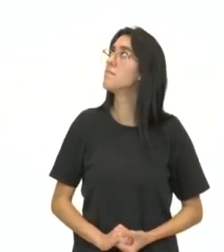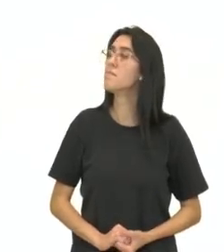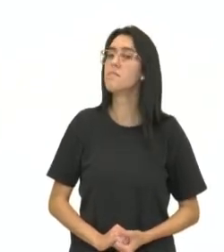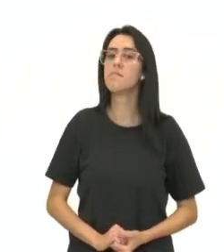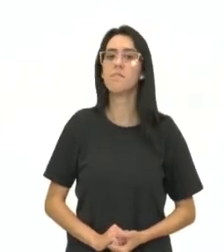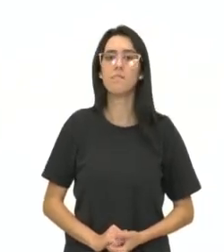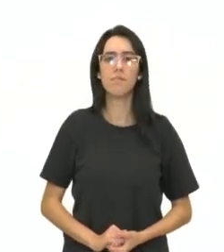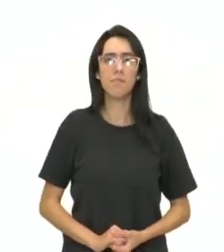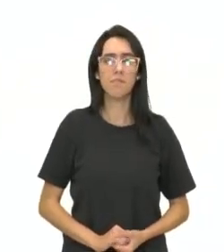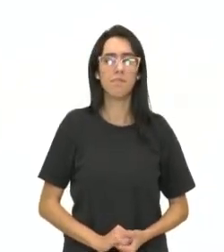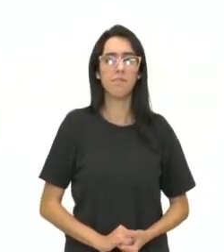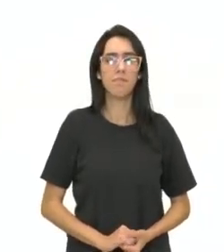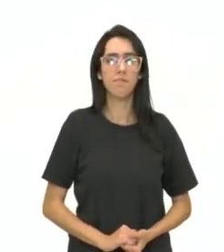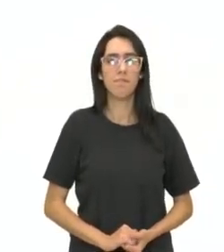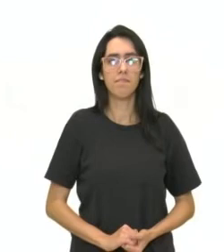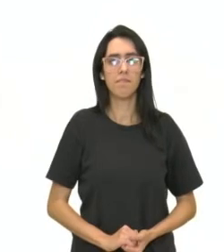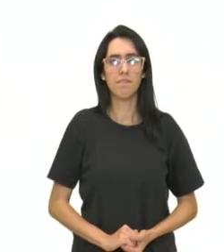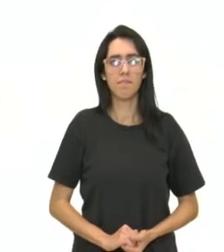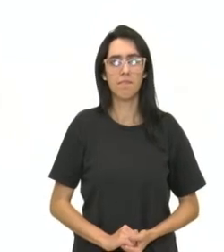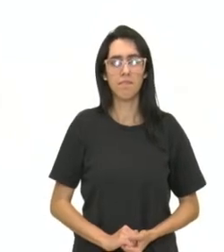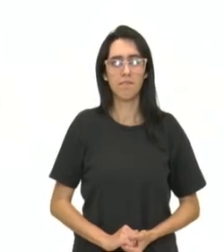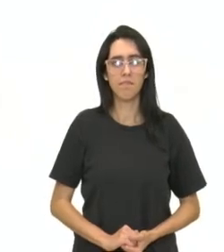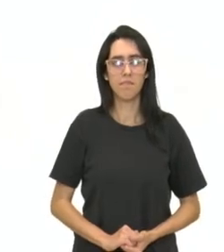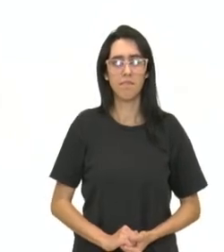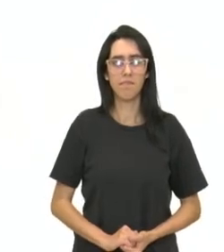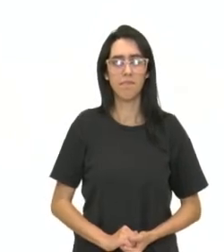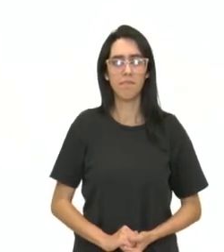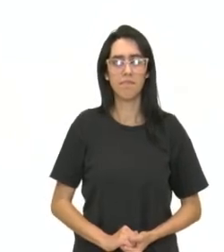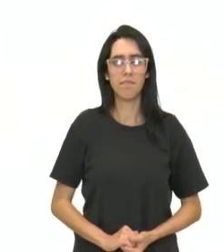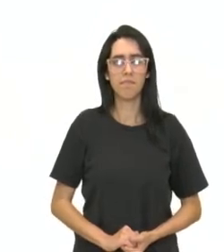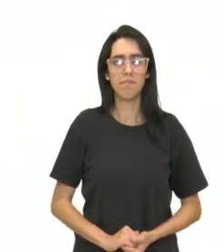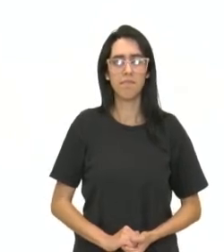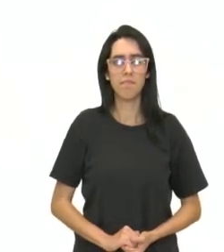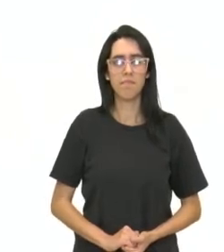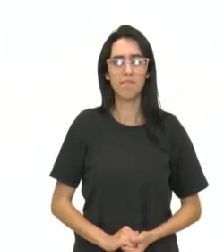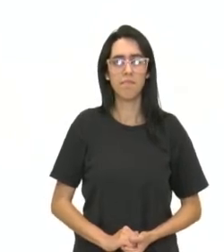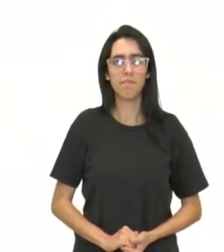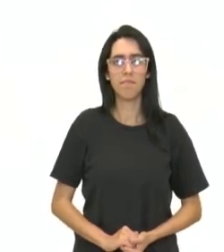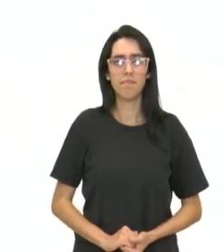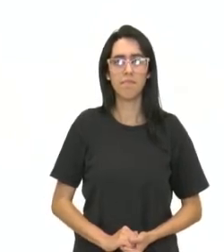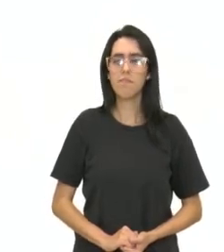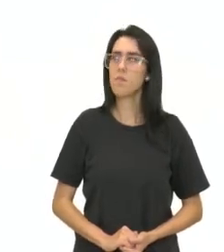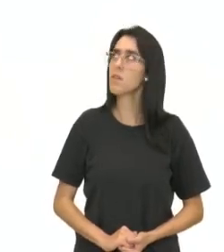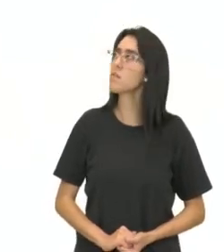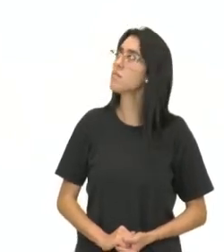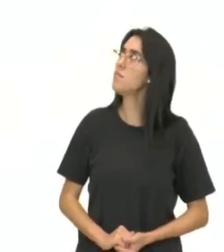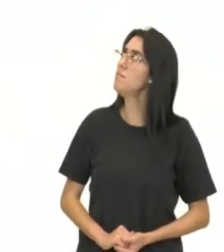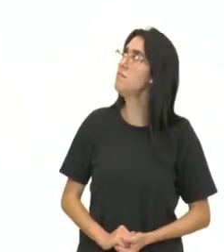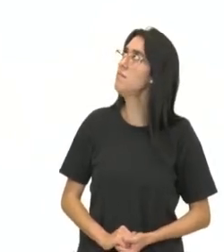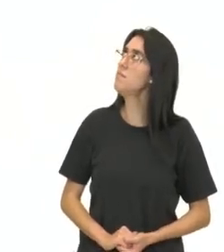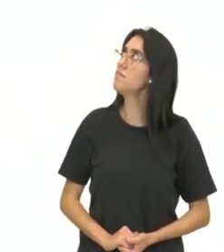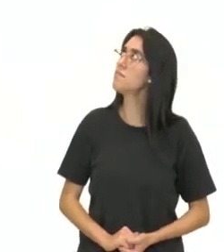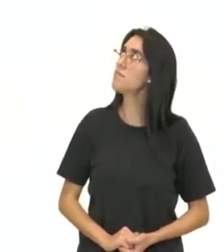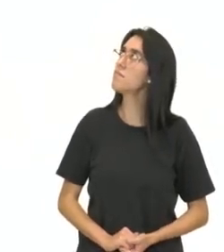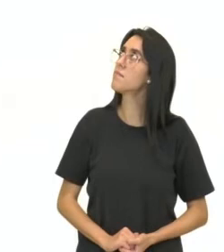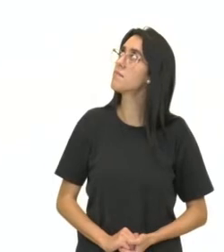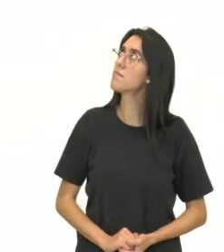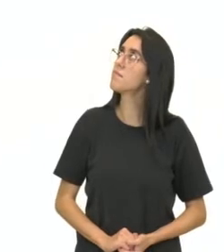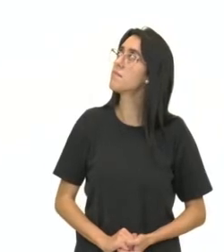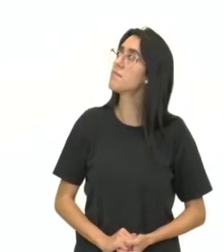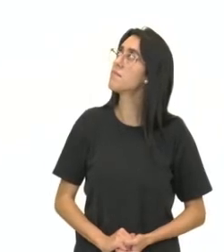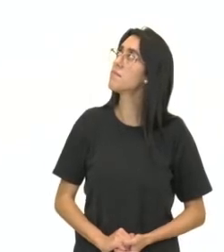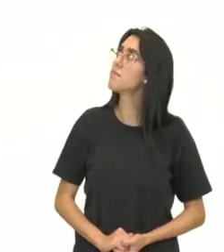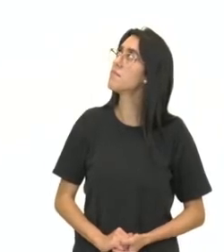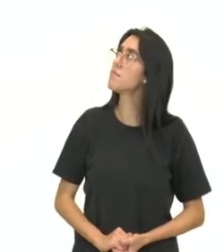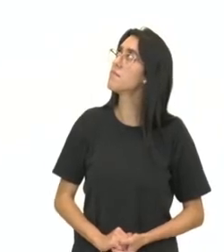minha irmã não se a apps o protestante um câmbio total e voluntário e